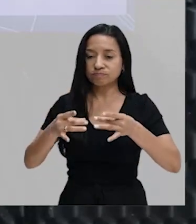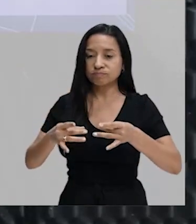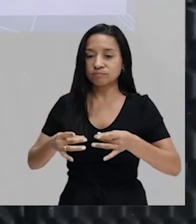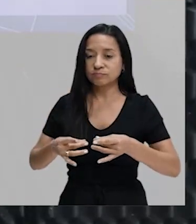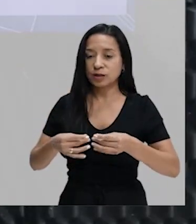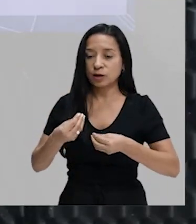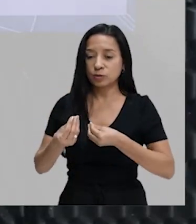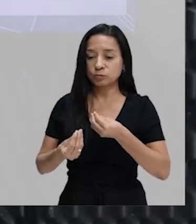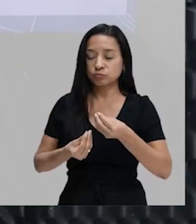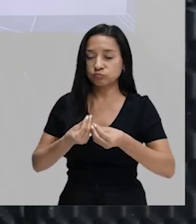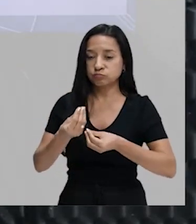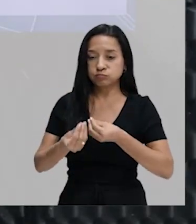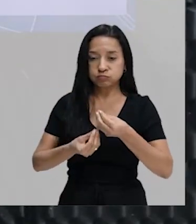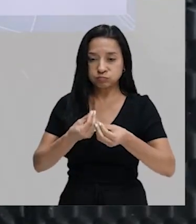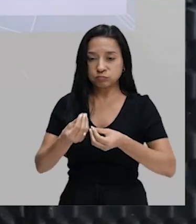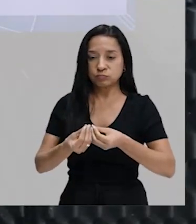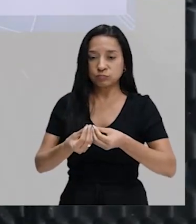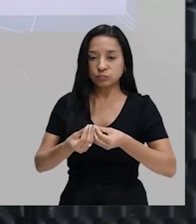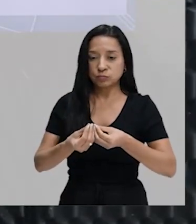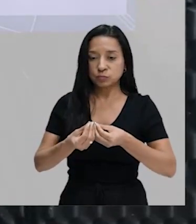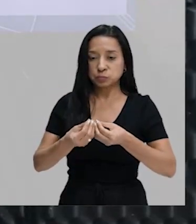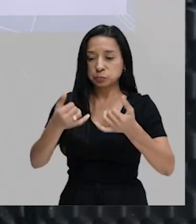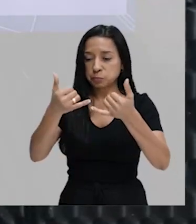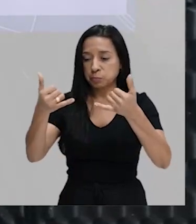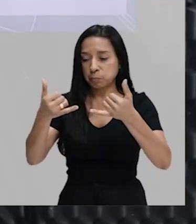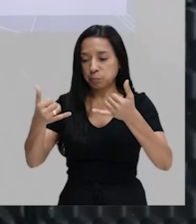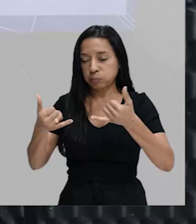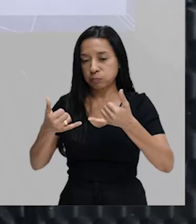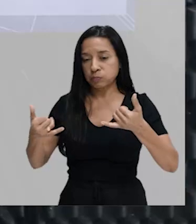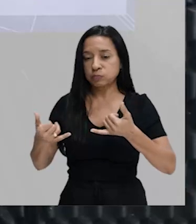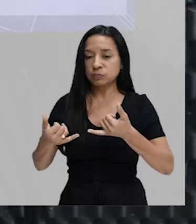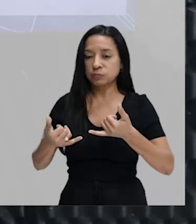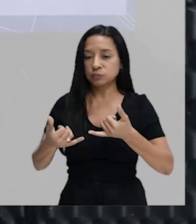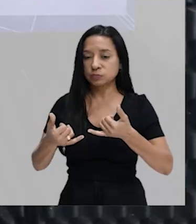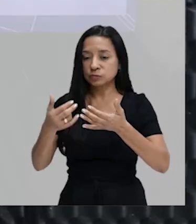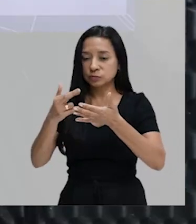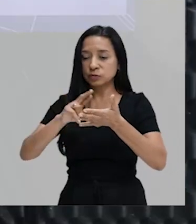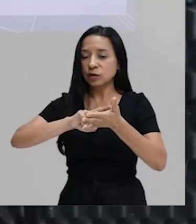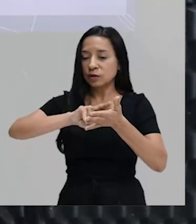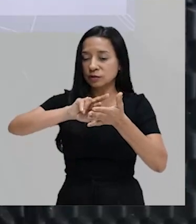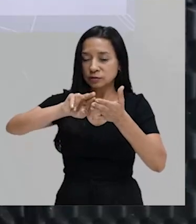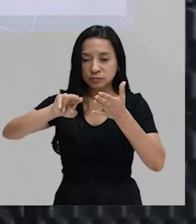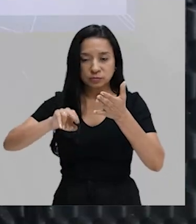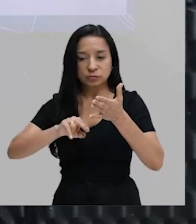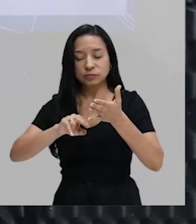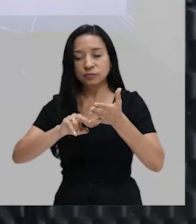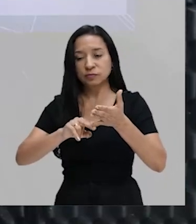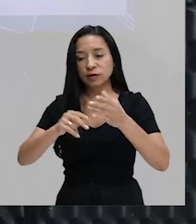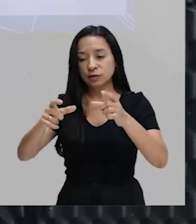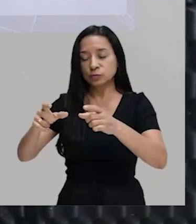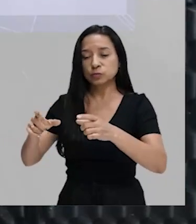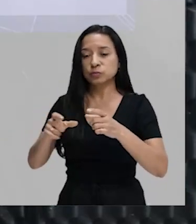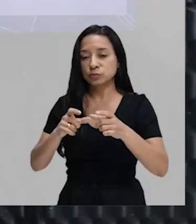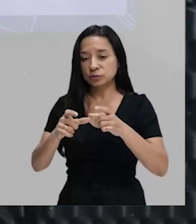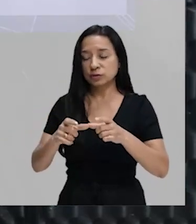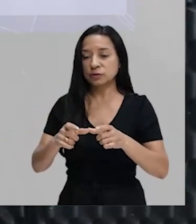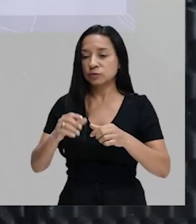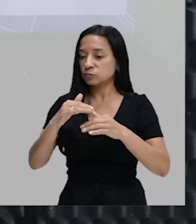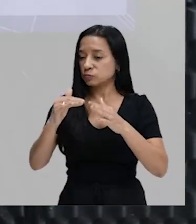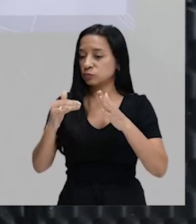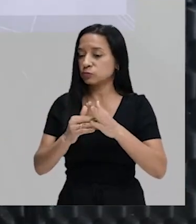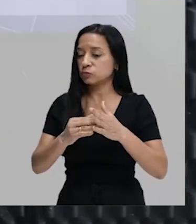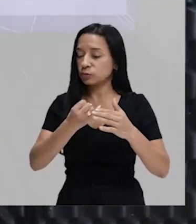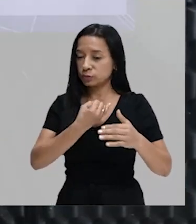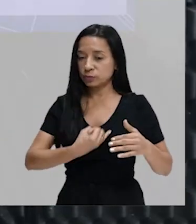com muitos traços, tá? E que era desenhada em vários lugares de todo esse